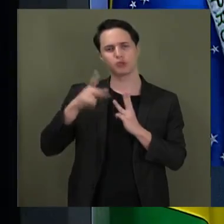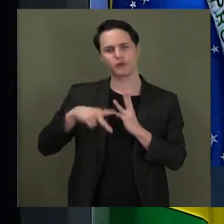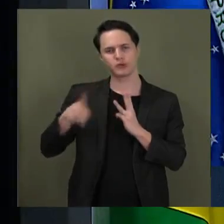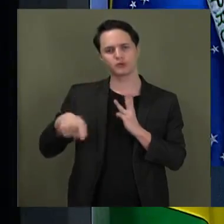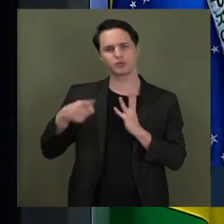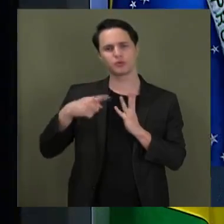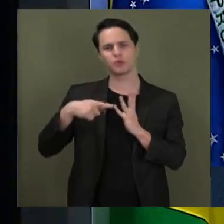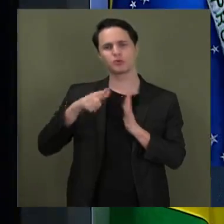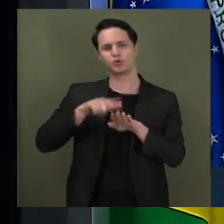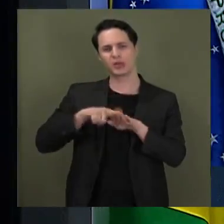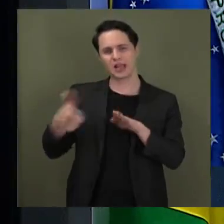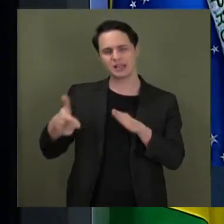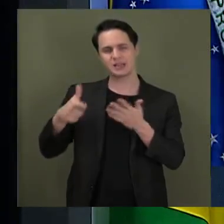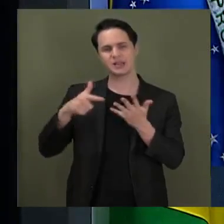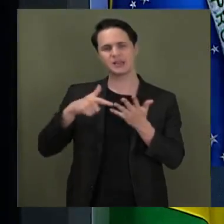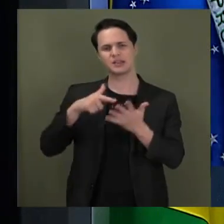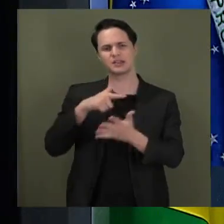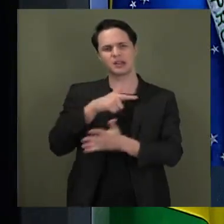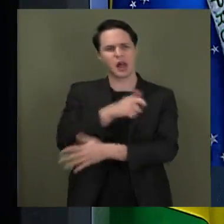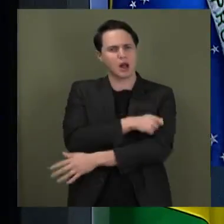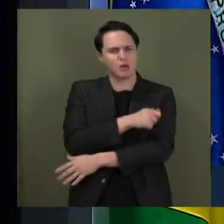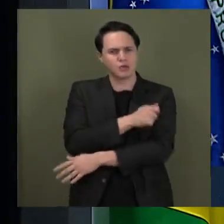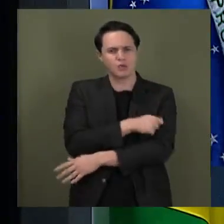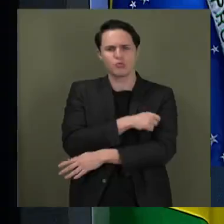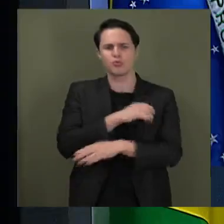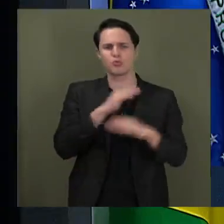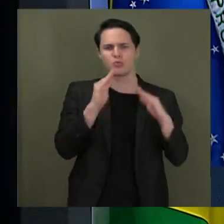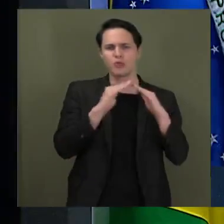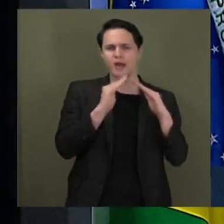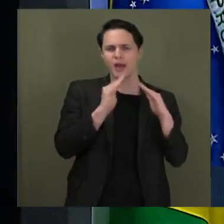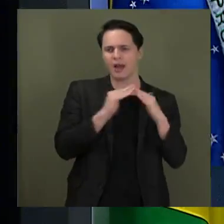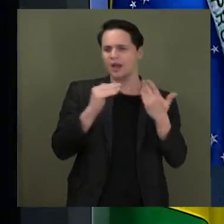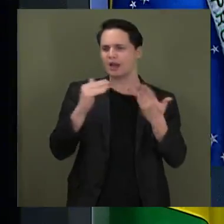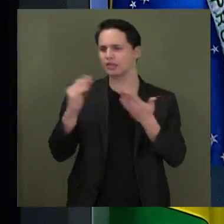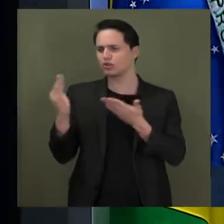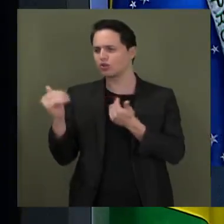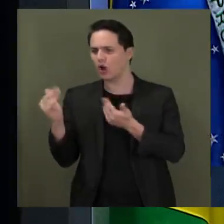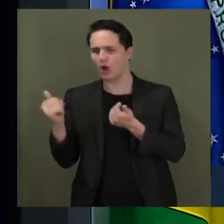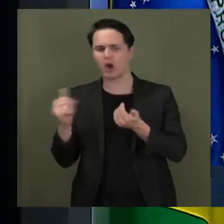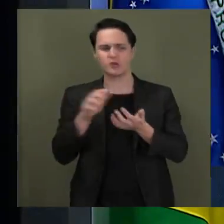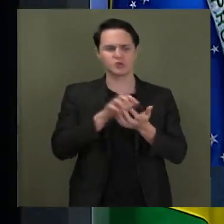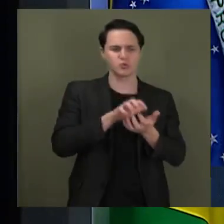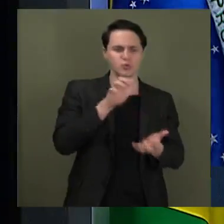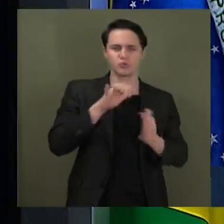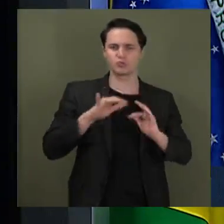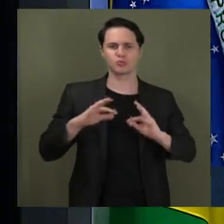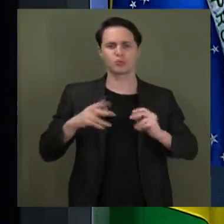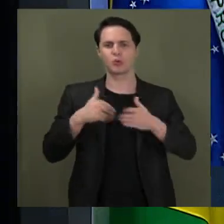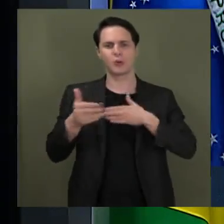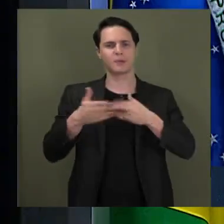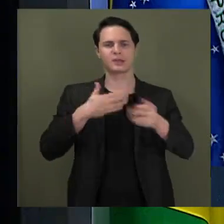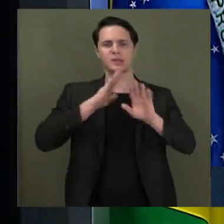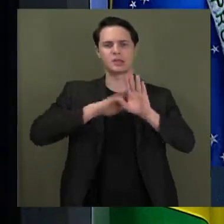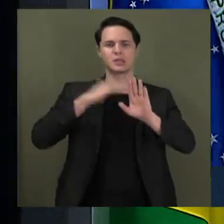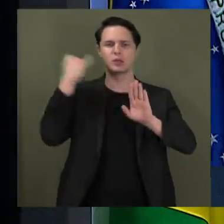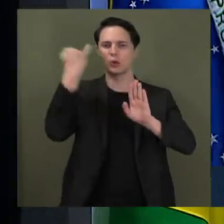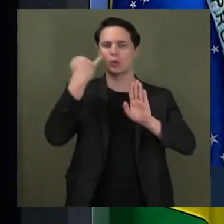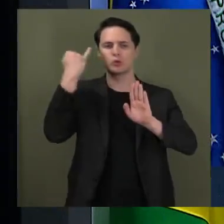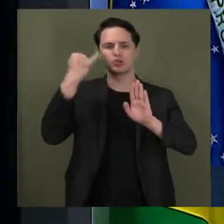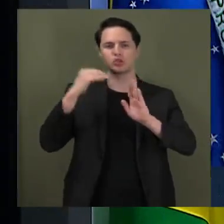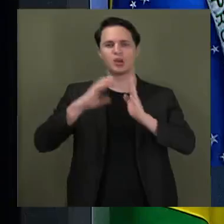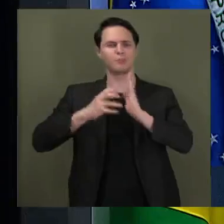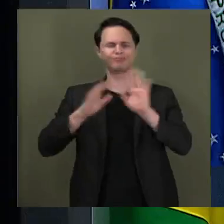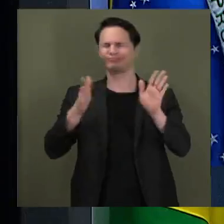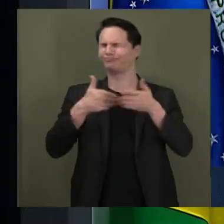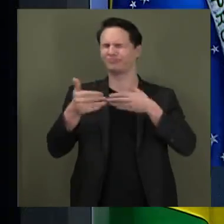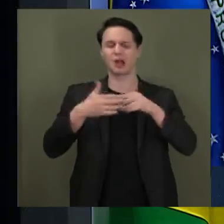jornalistas, alunos, dos empresários, dona de casa, dos aposentados, dos jovens. Independente de ideologia ou partido político, está na hora dos homens de